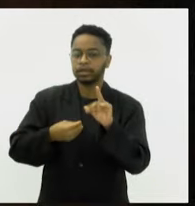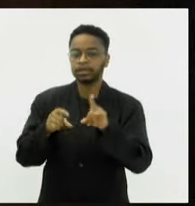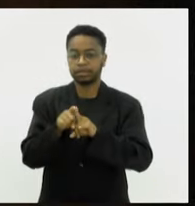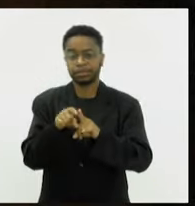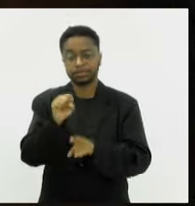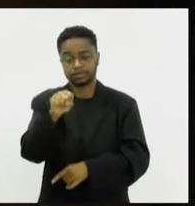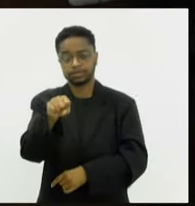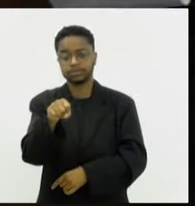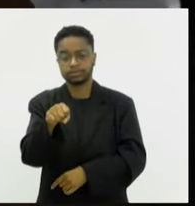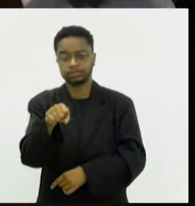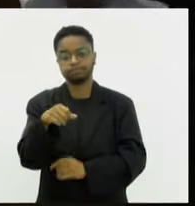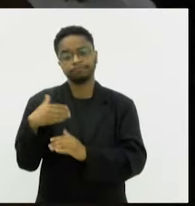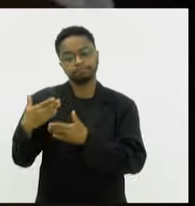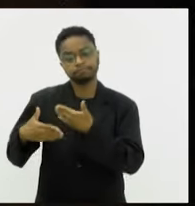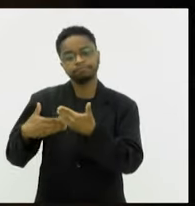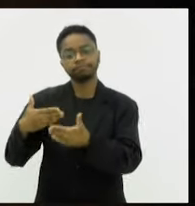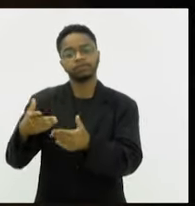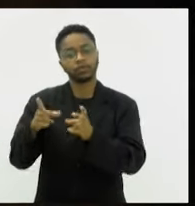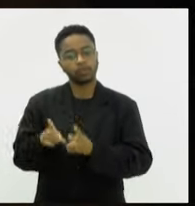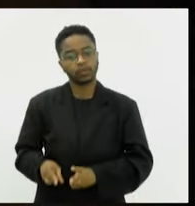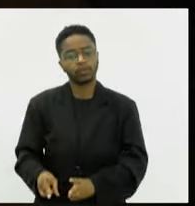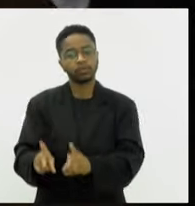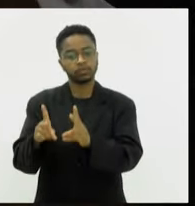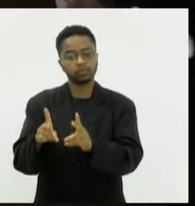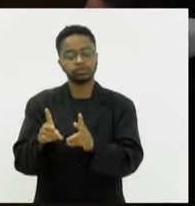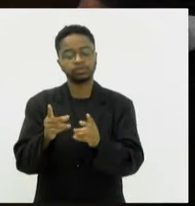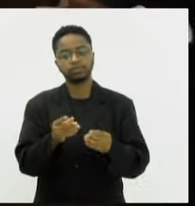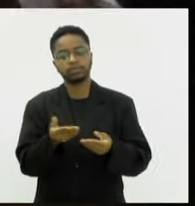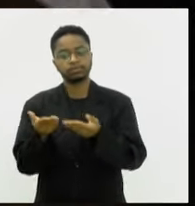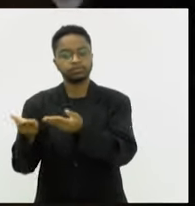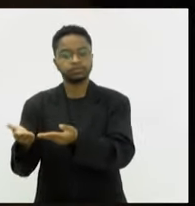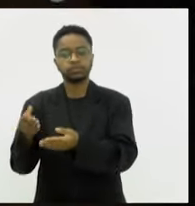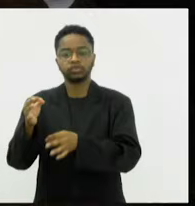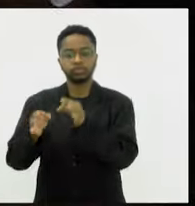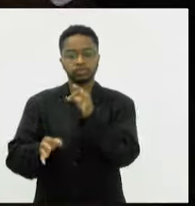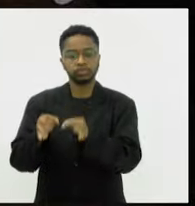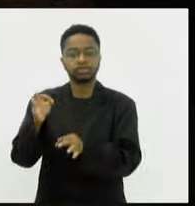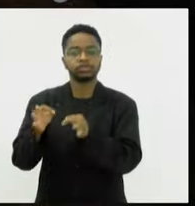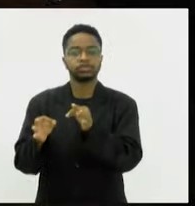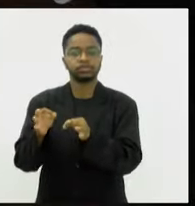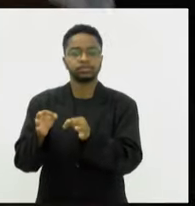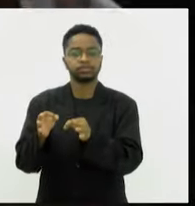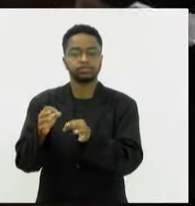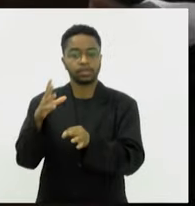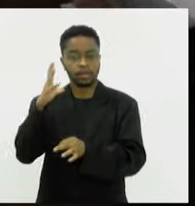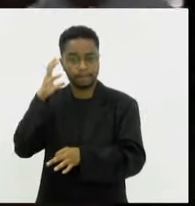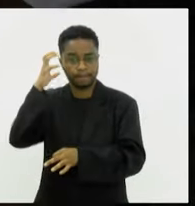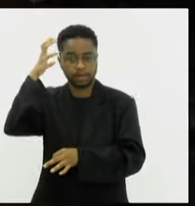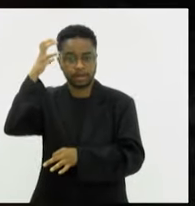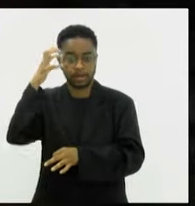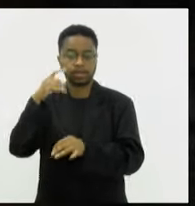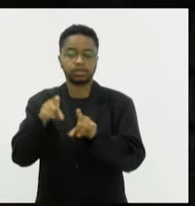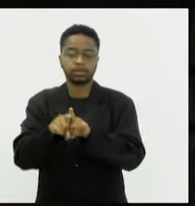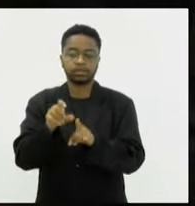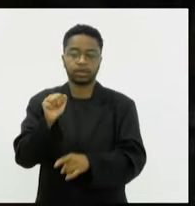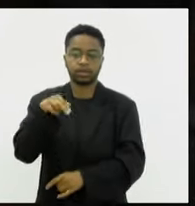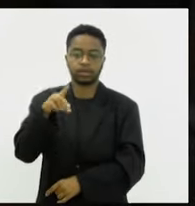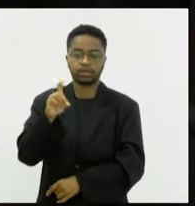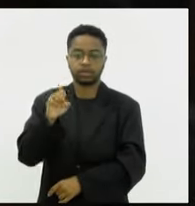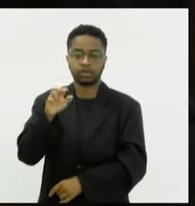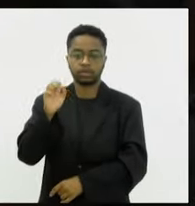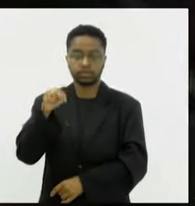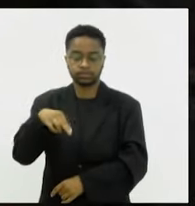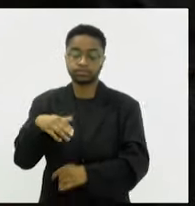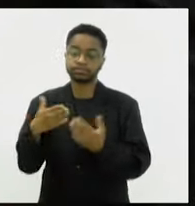sim, um processo que segue para a justiça, para Marielle Anderson. E eu não tenho dúvida, senhora presidenta, da